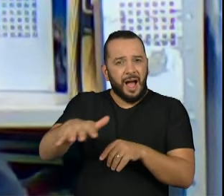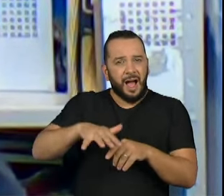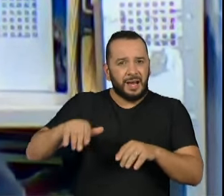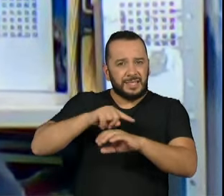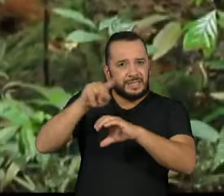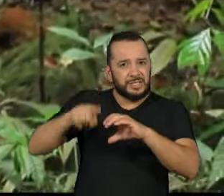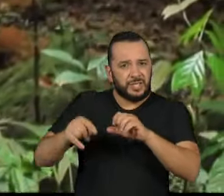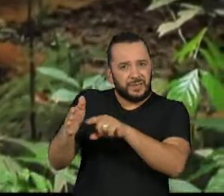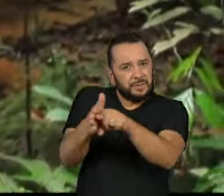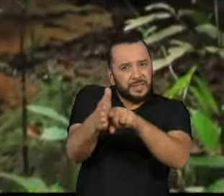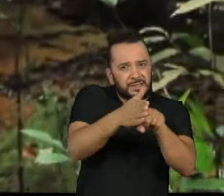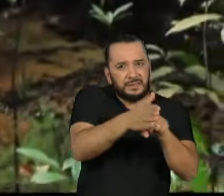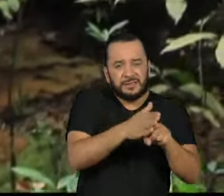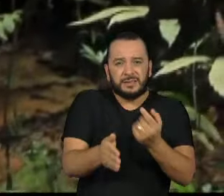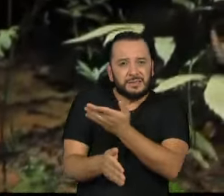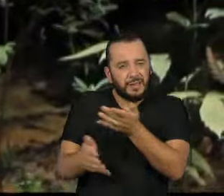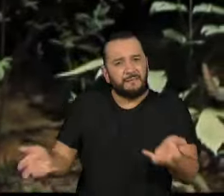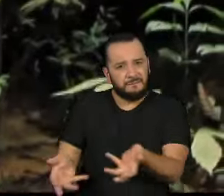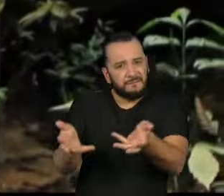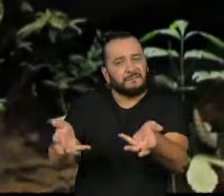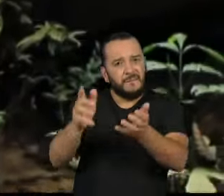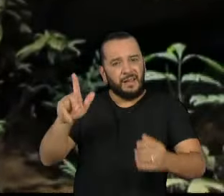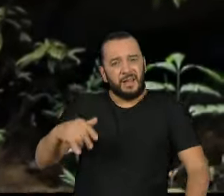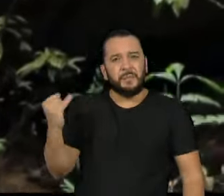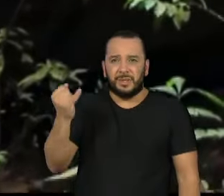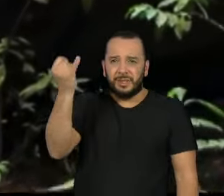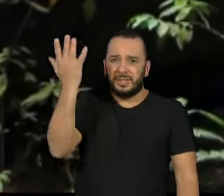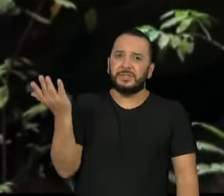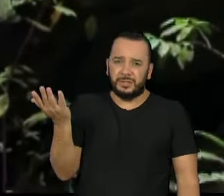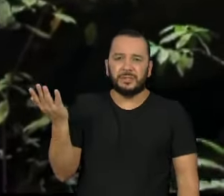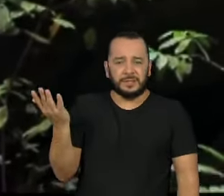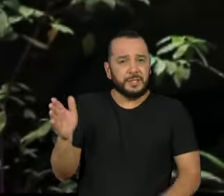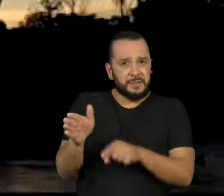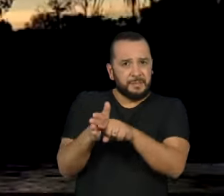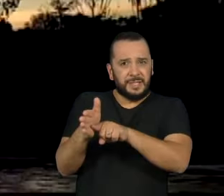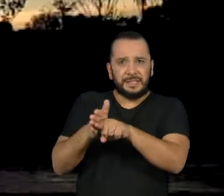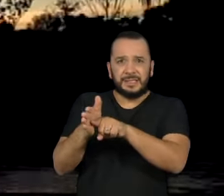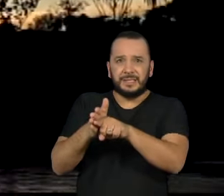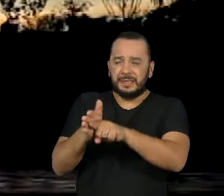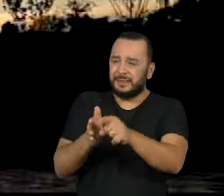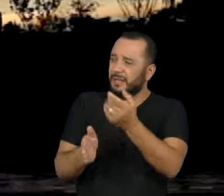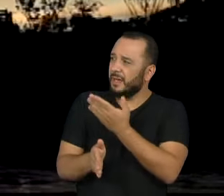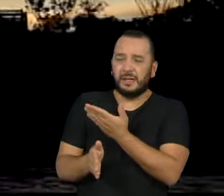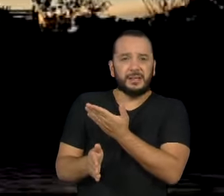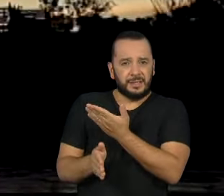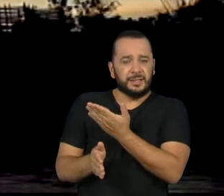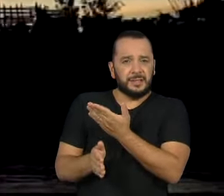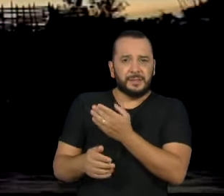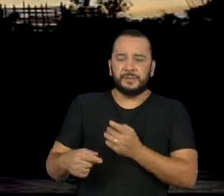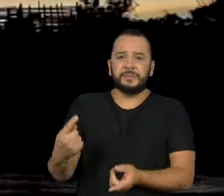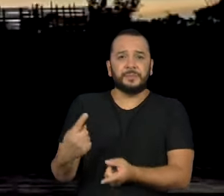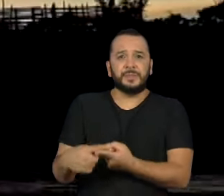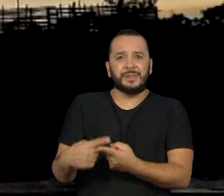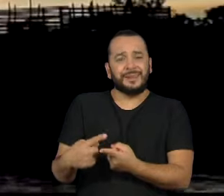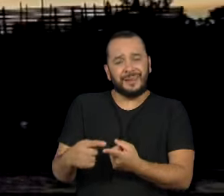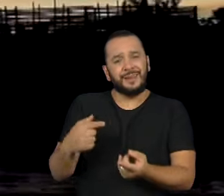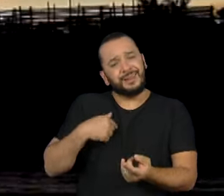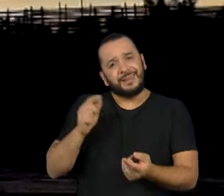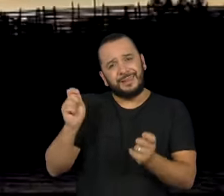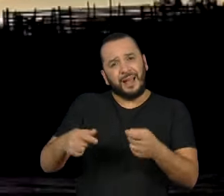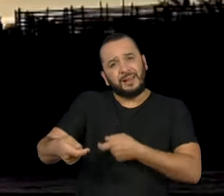isso também é uma maneira de fazer o uso do parque e potencializar as finalidades para que ele exista.